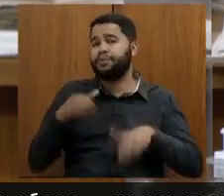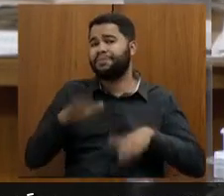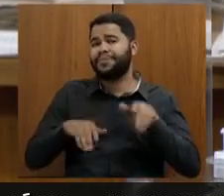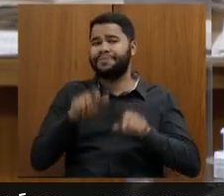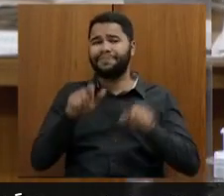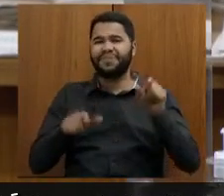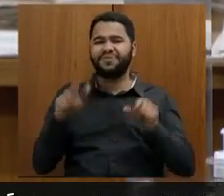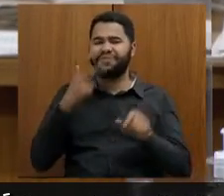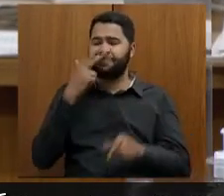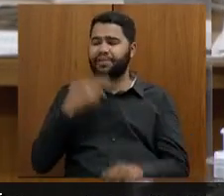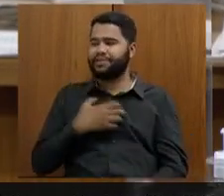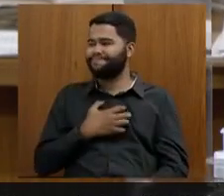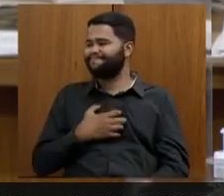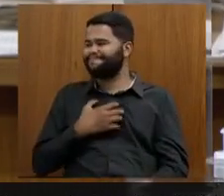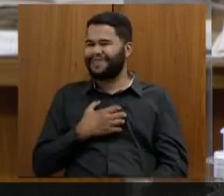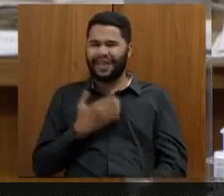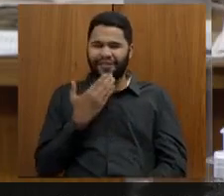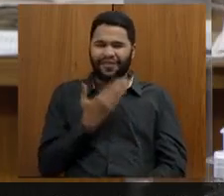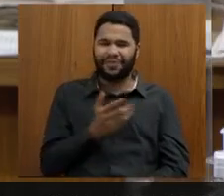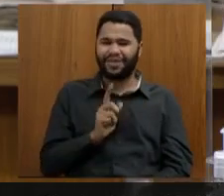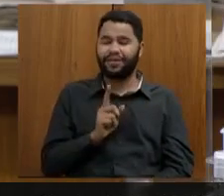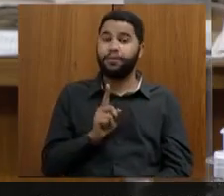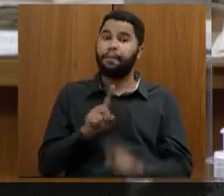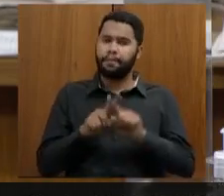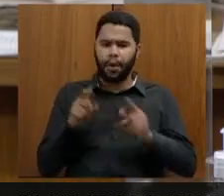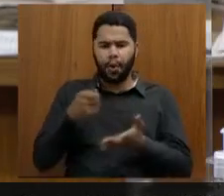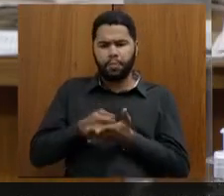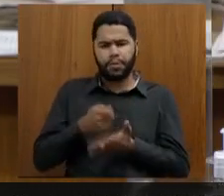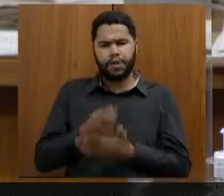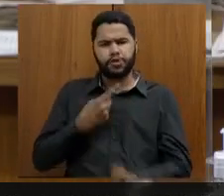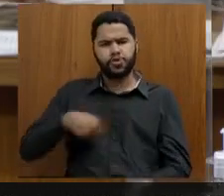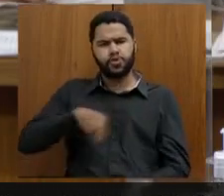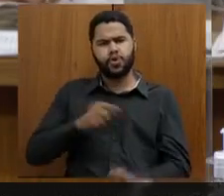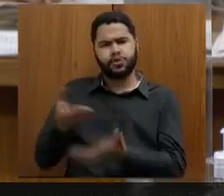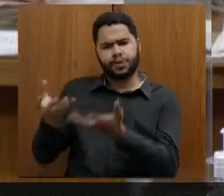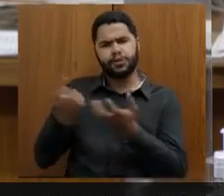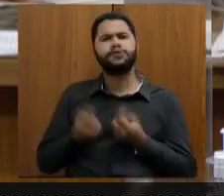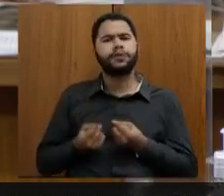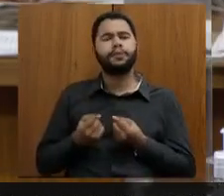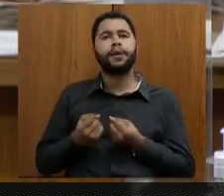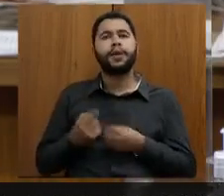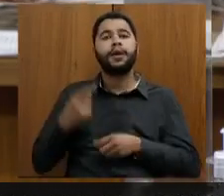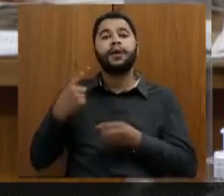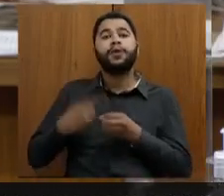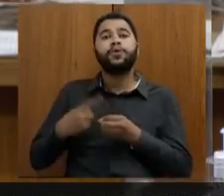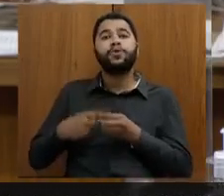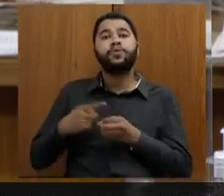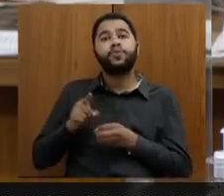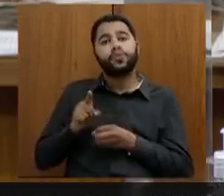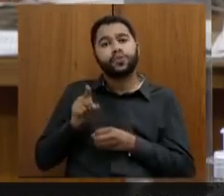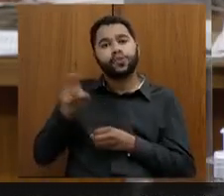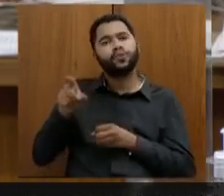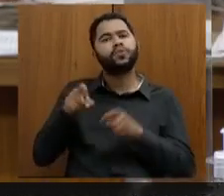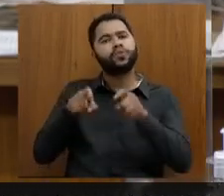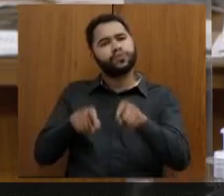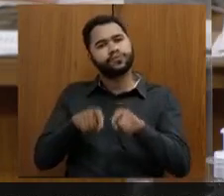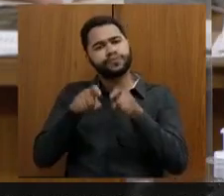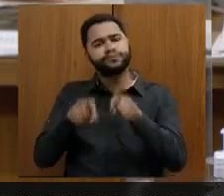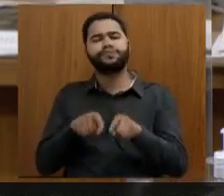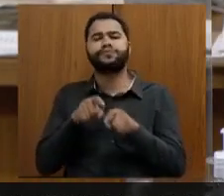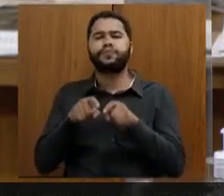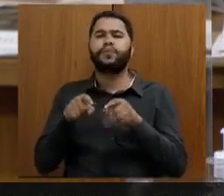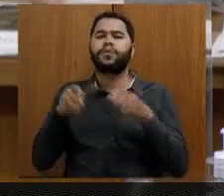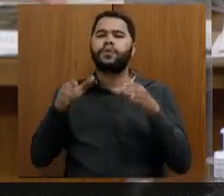fazendo a pessoa acha que está incomodando na verdade é obrigação Nossa de receber porque é lá do município é lá do interior